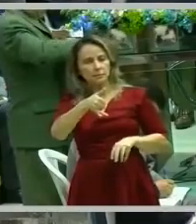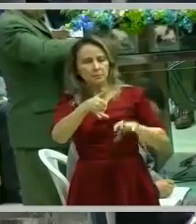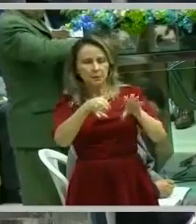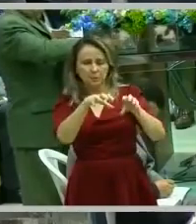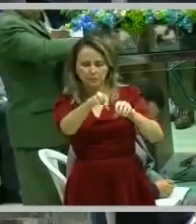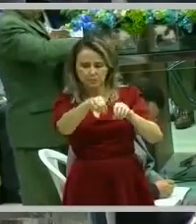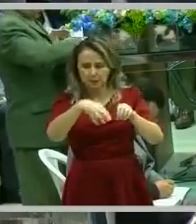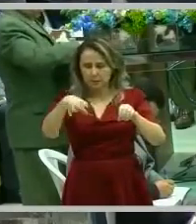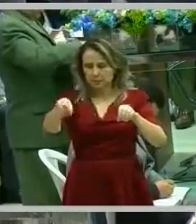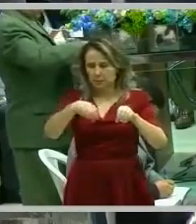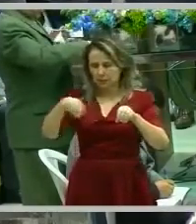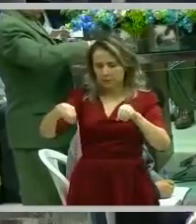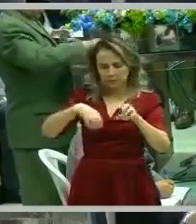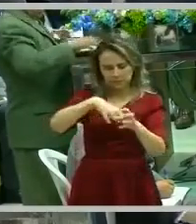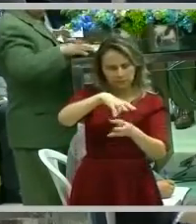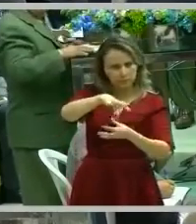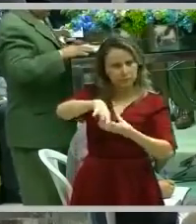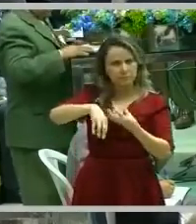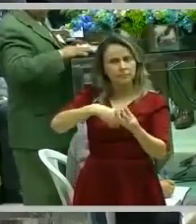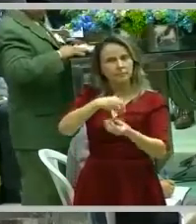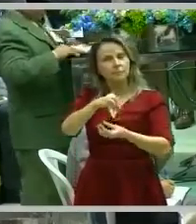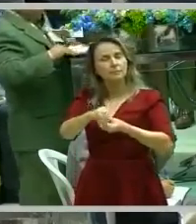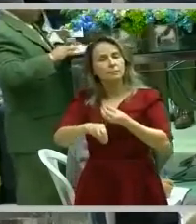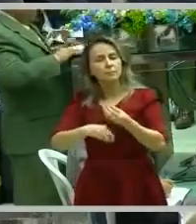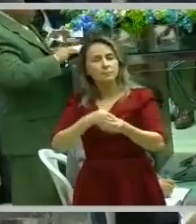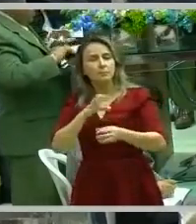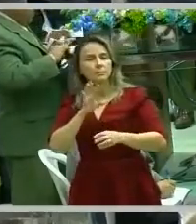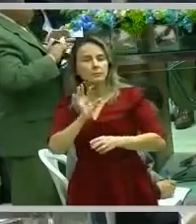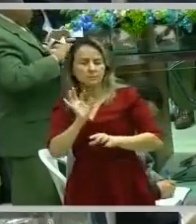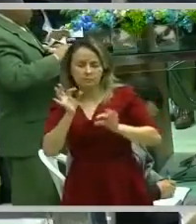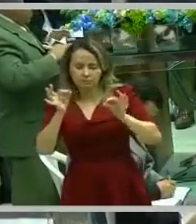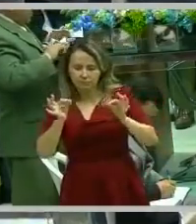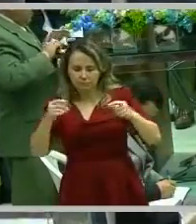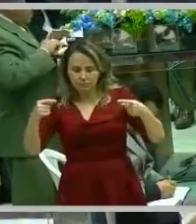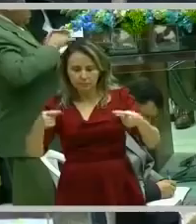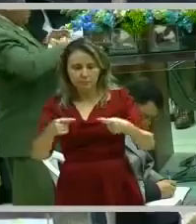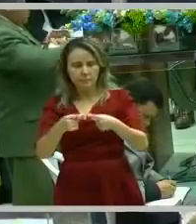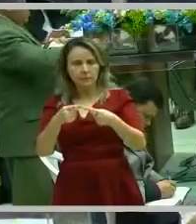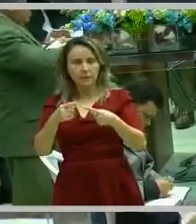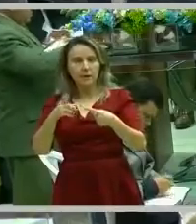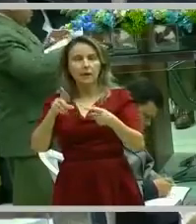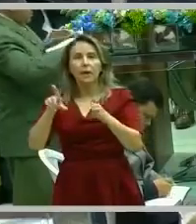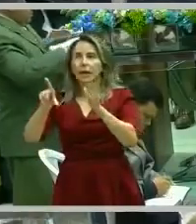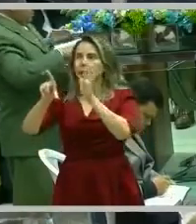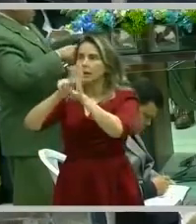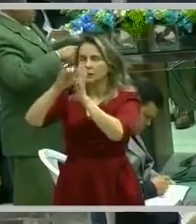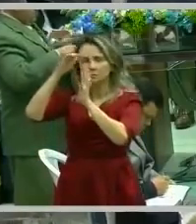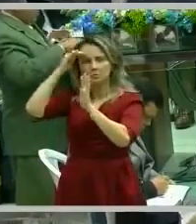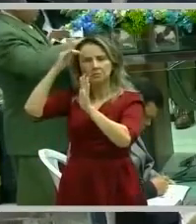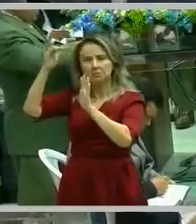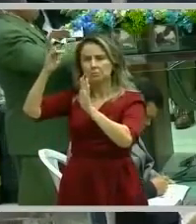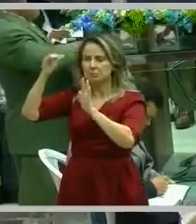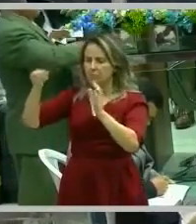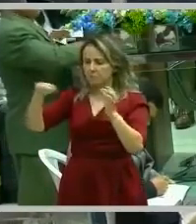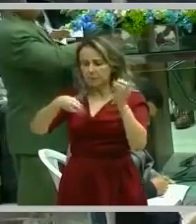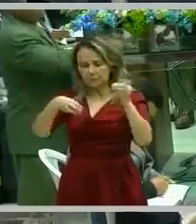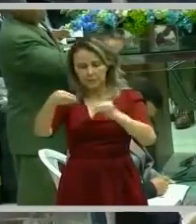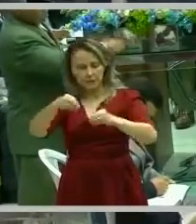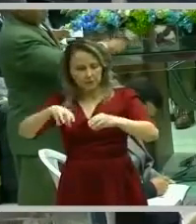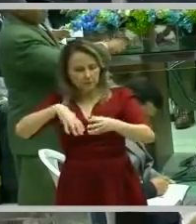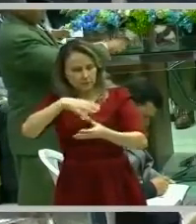preparos e que era feito sob medida dada por Deus, e que era guardado